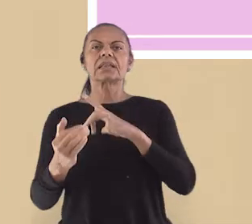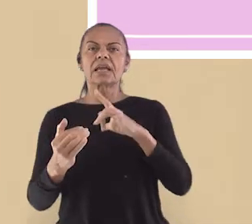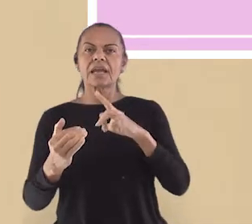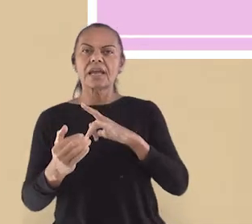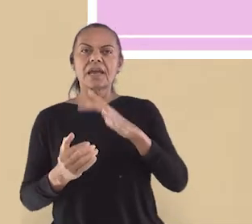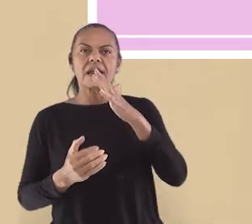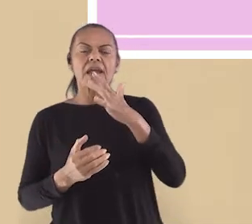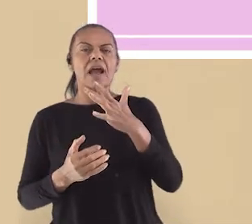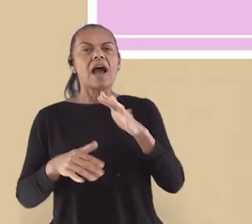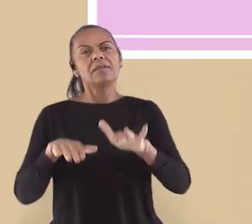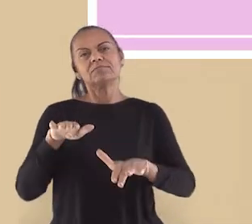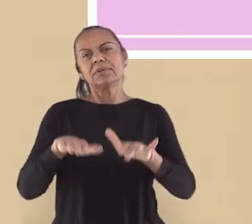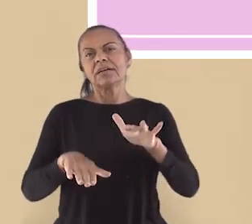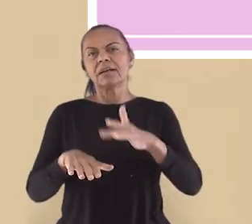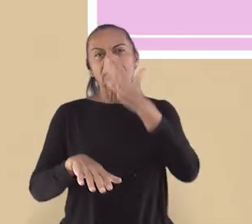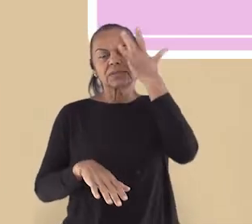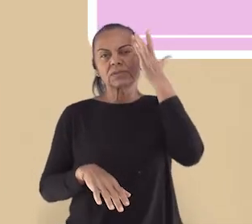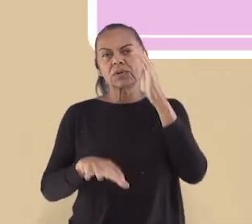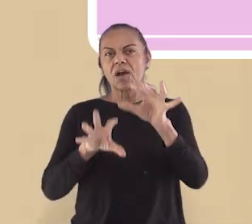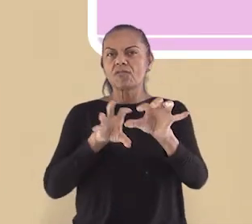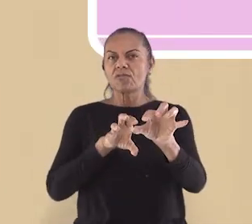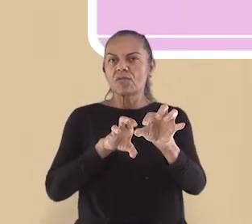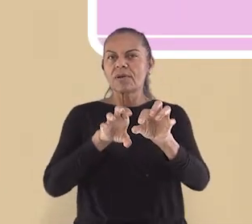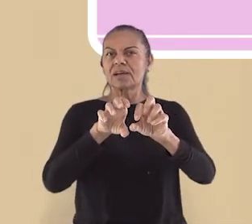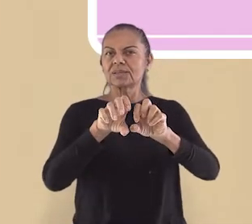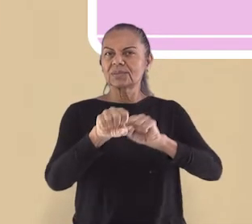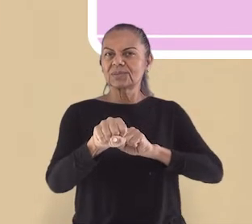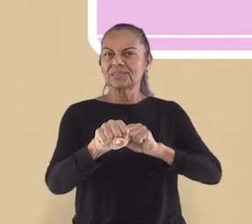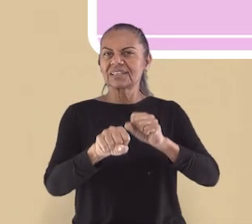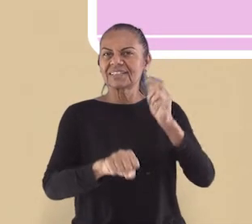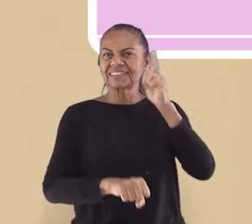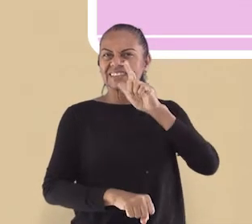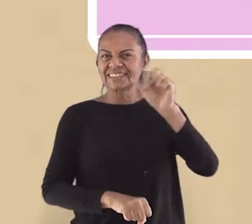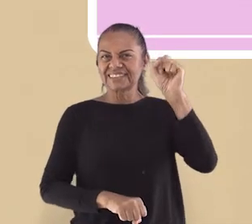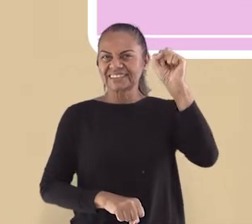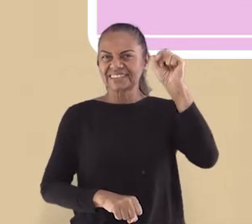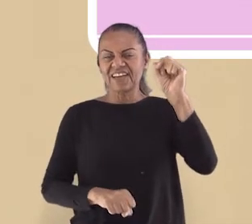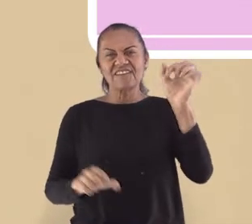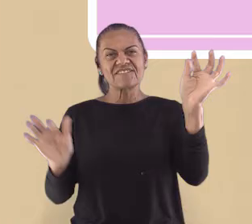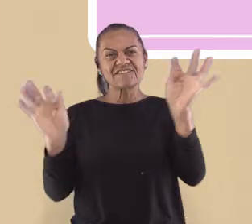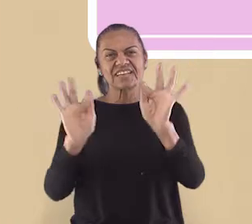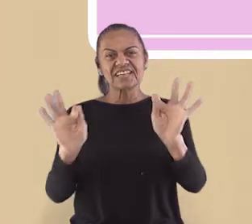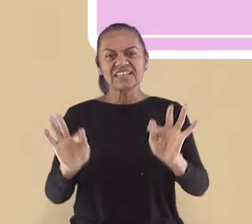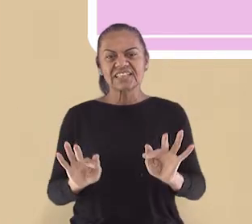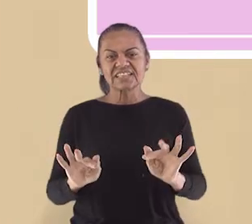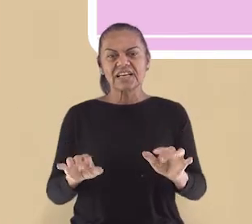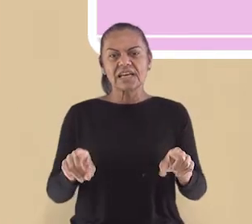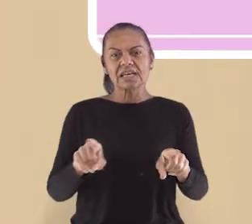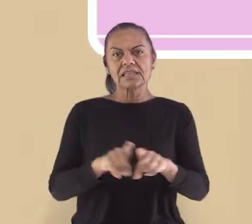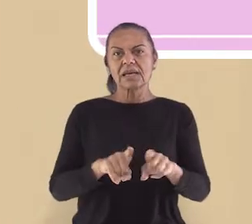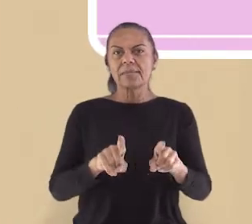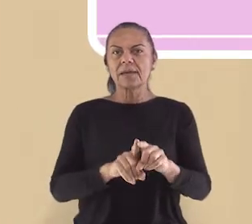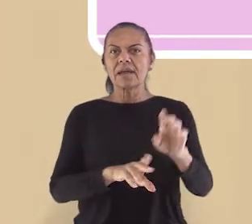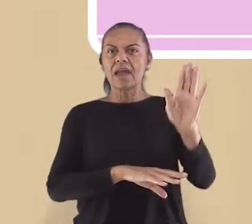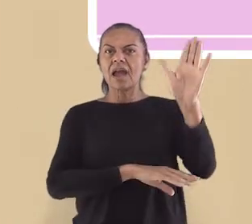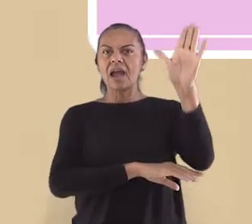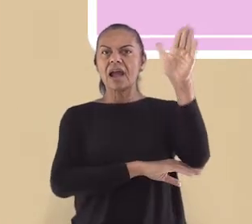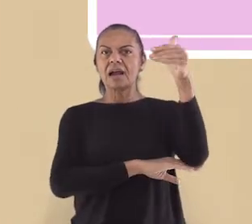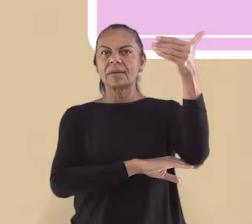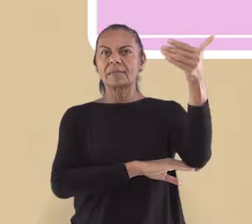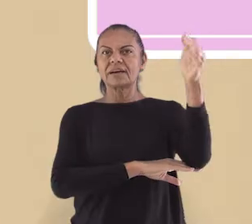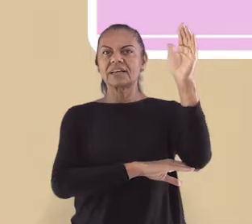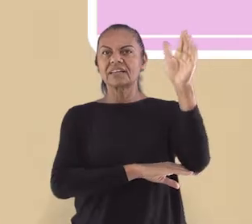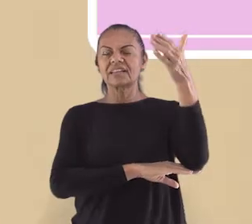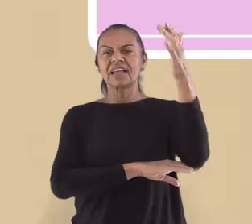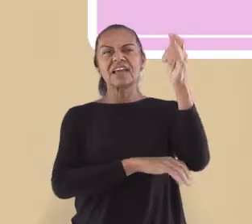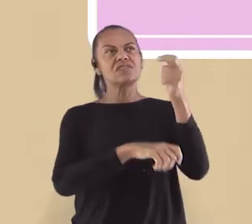a família festeja e fica feliz com essa conquista. O hasteamento e o arriamento podem ser feitos a qualquer hora